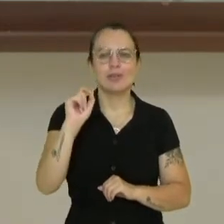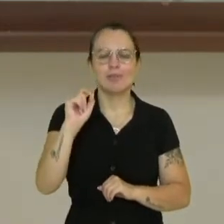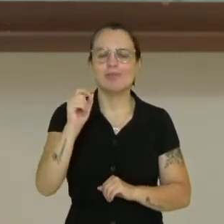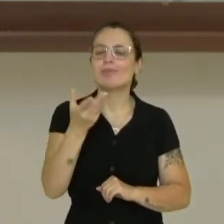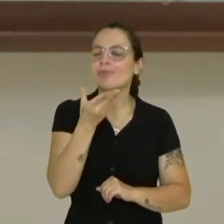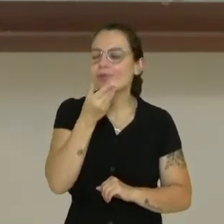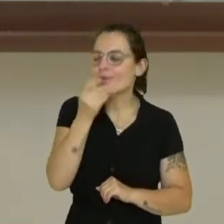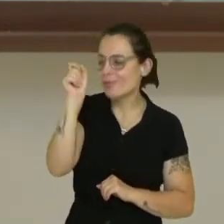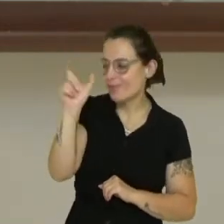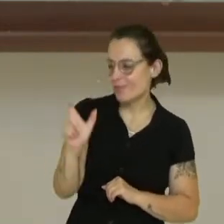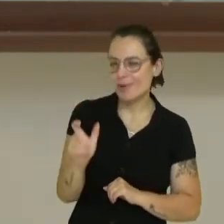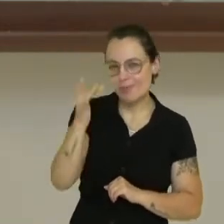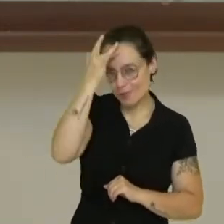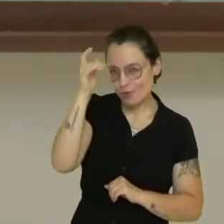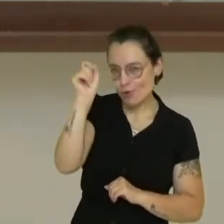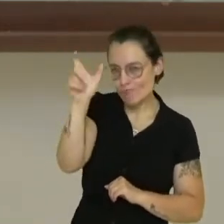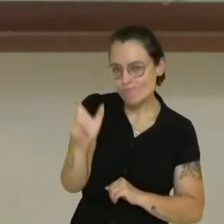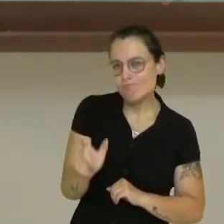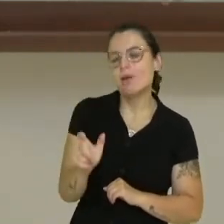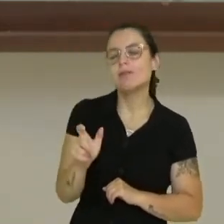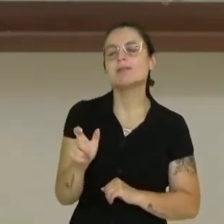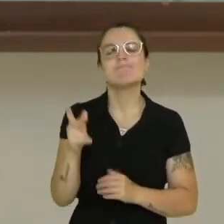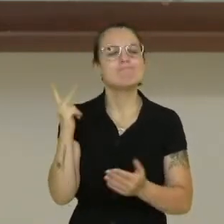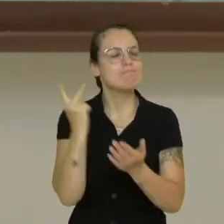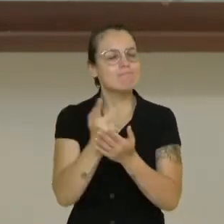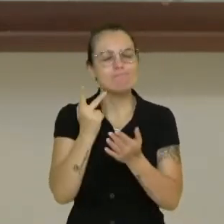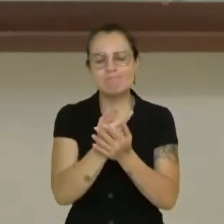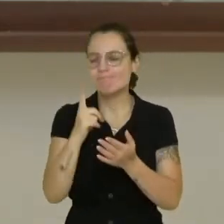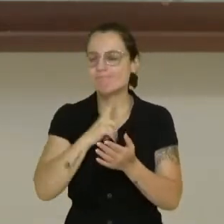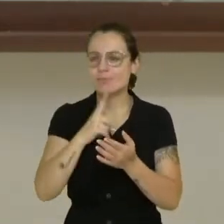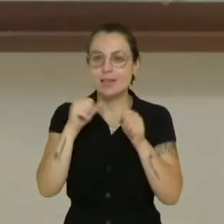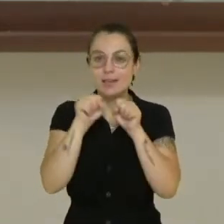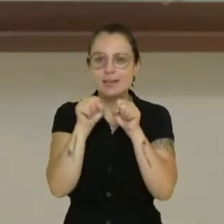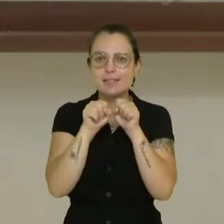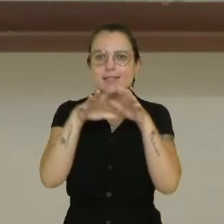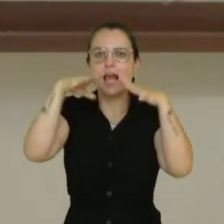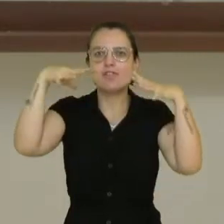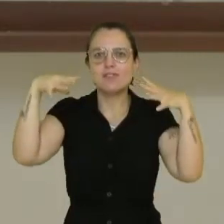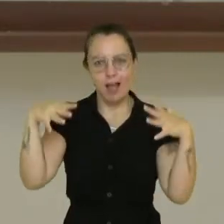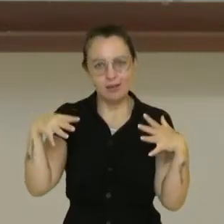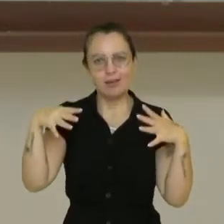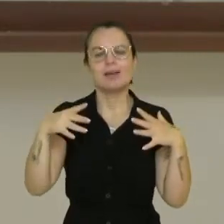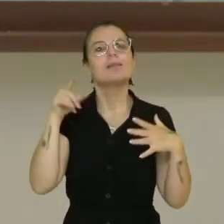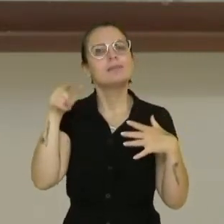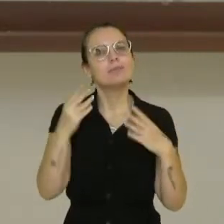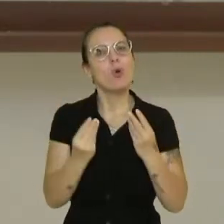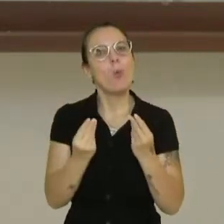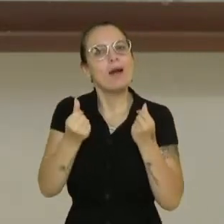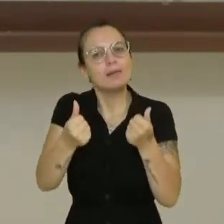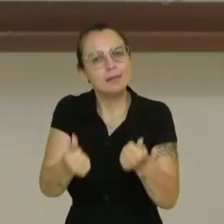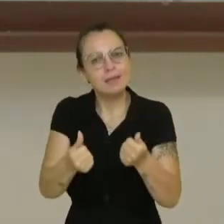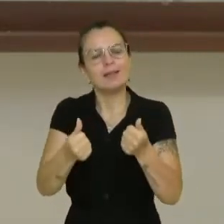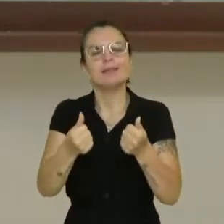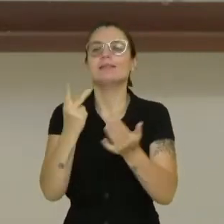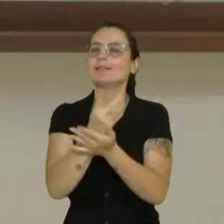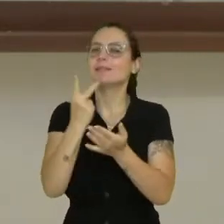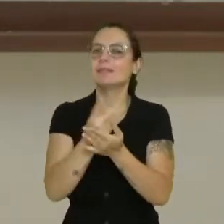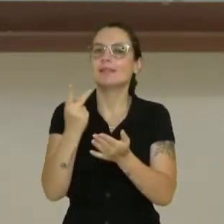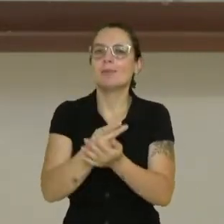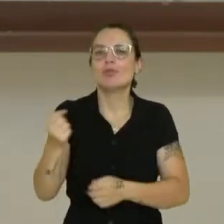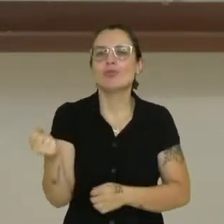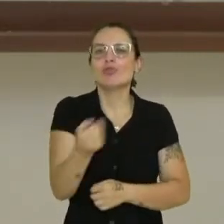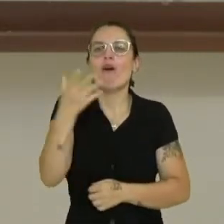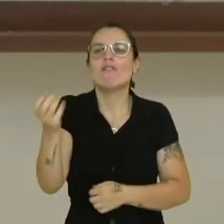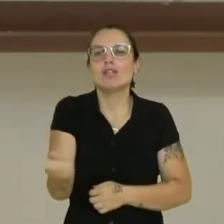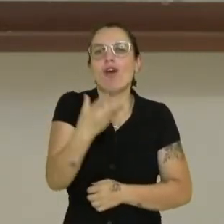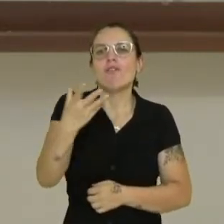desafia, é curioso e é criativo. Essas são qualidades que permitem inovações. Por isso eu